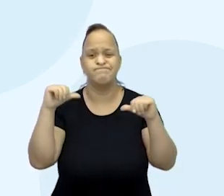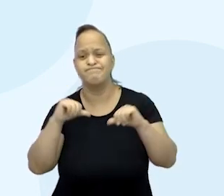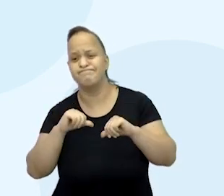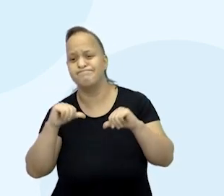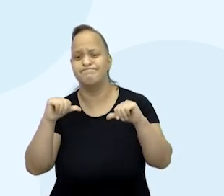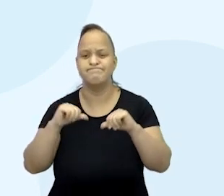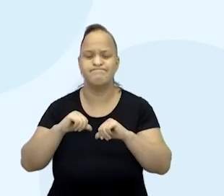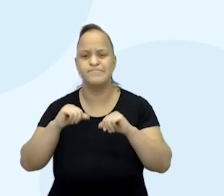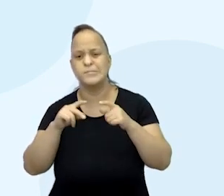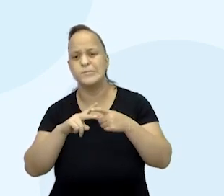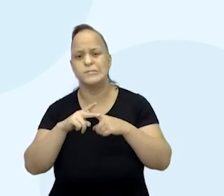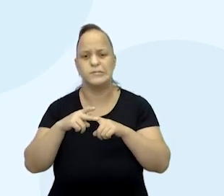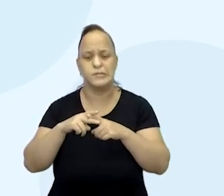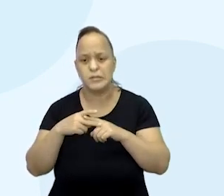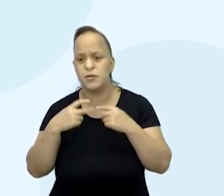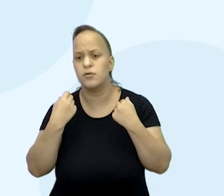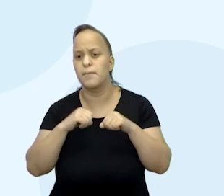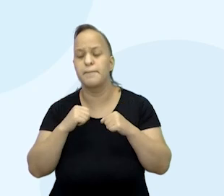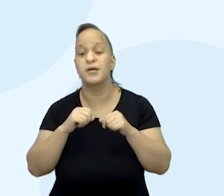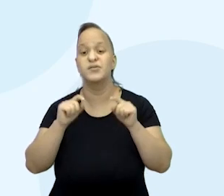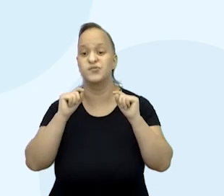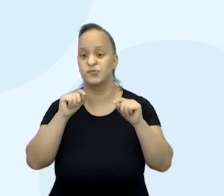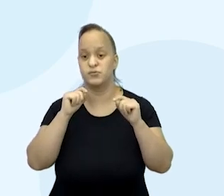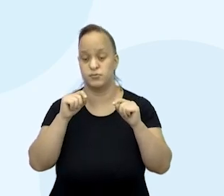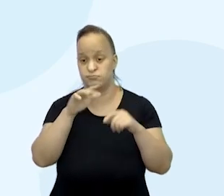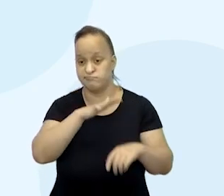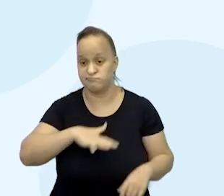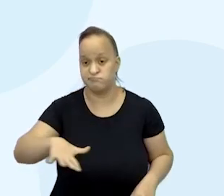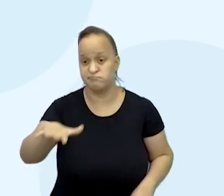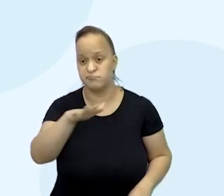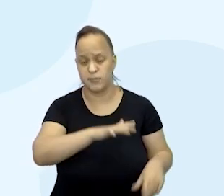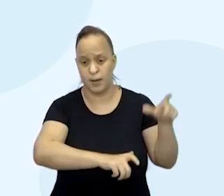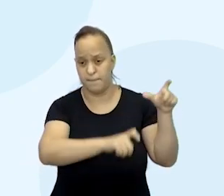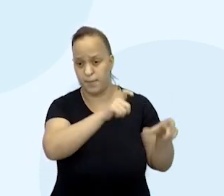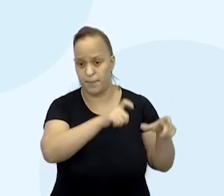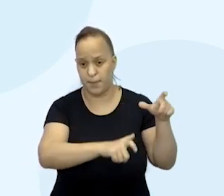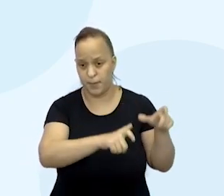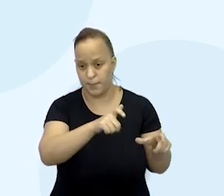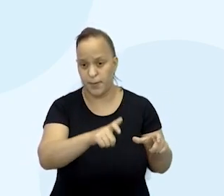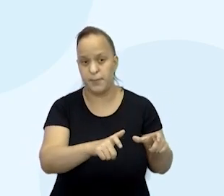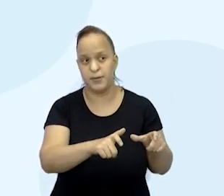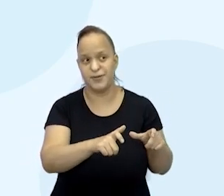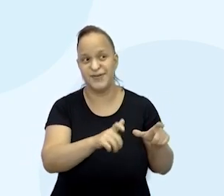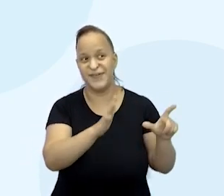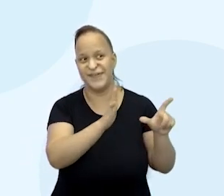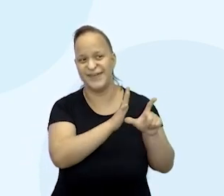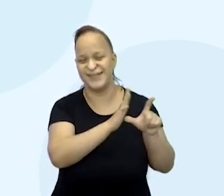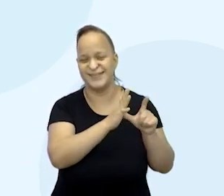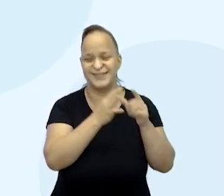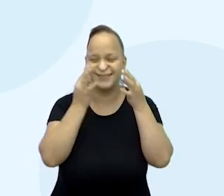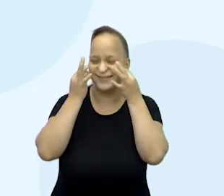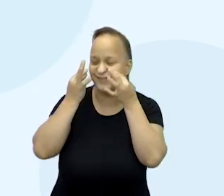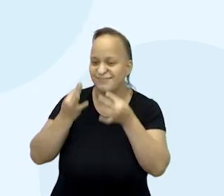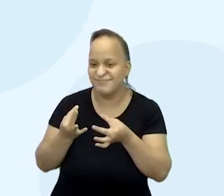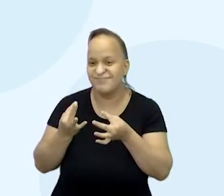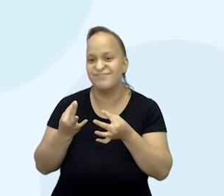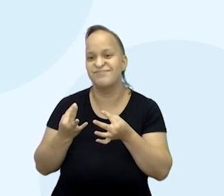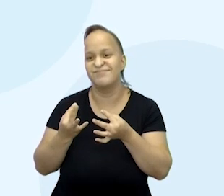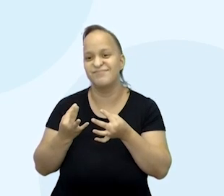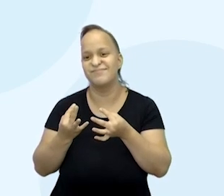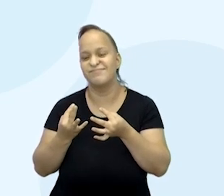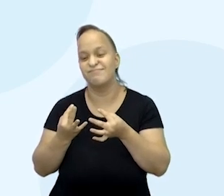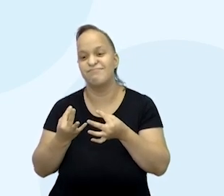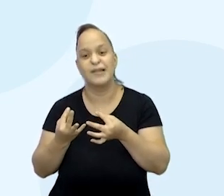Paraisópolis passou a atrair a atenção do comércio, que trouxe até conhecidas lojas para a região. Então é uma área que tem